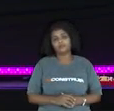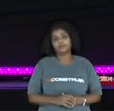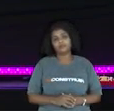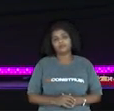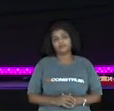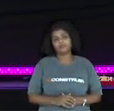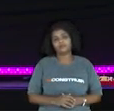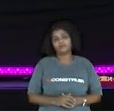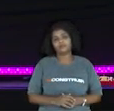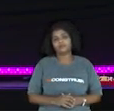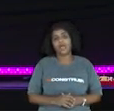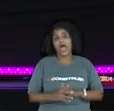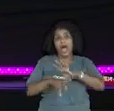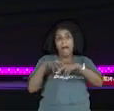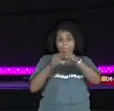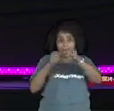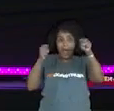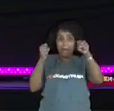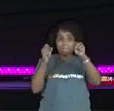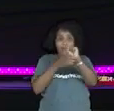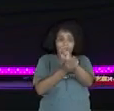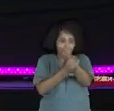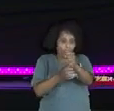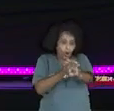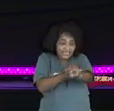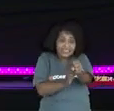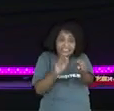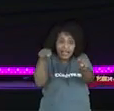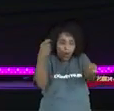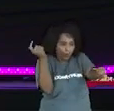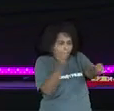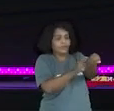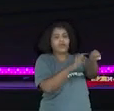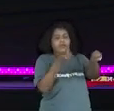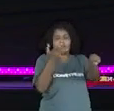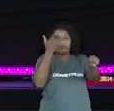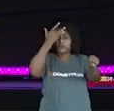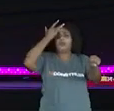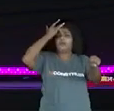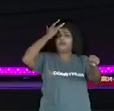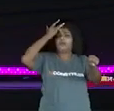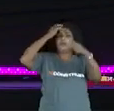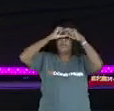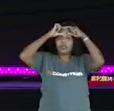as amarras como sinal nos braços e prenda-as na testa